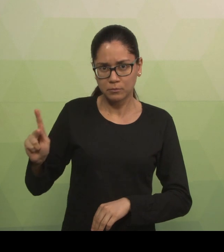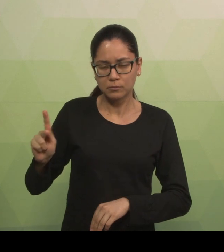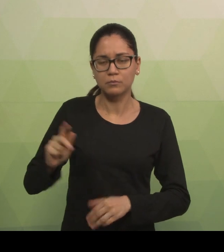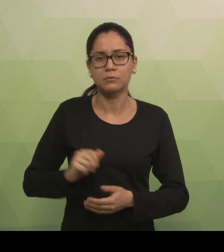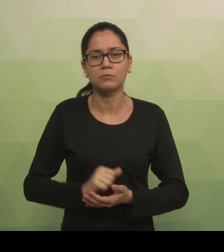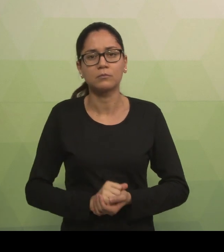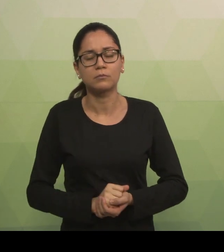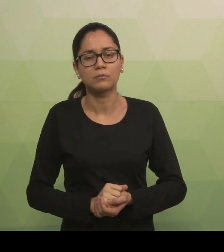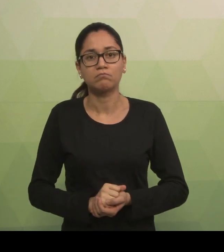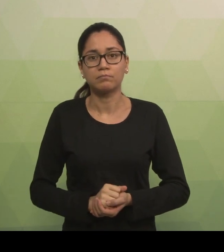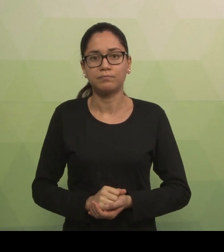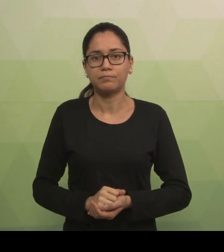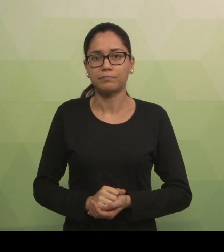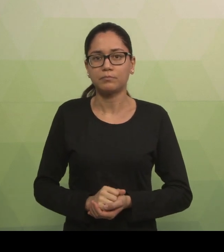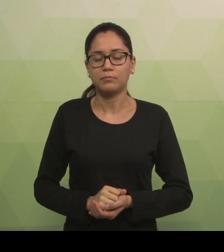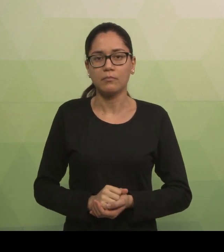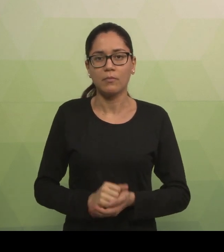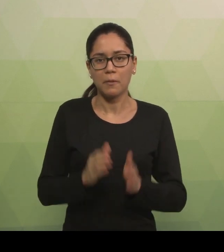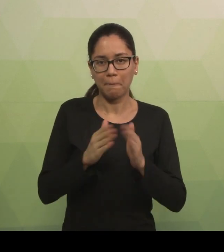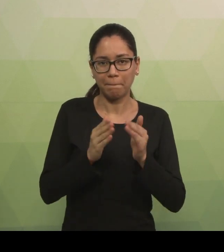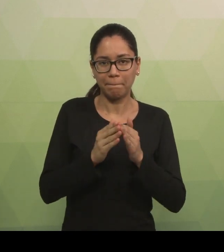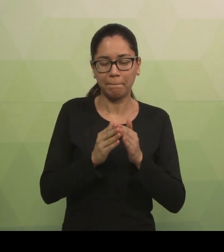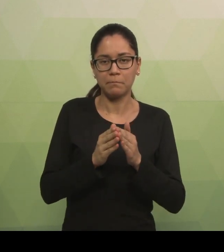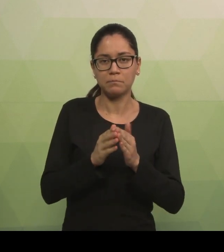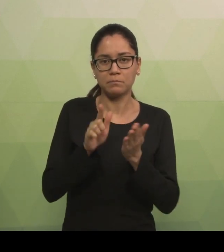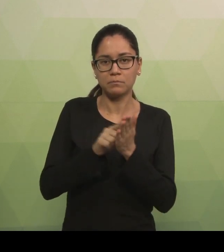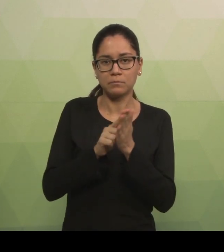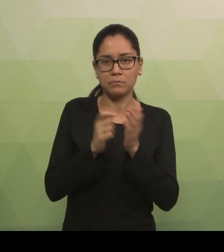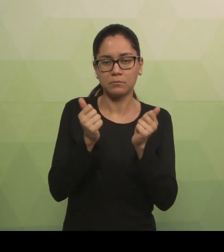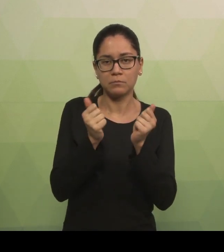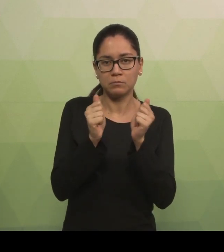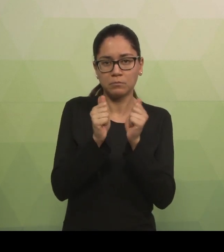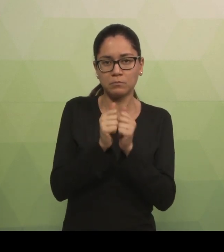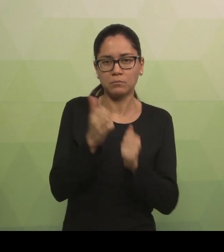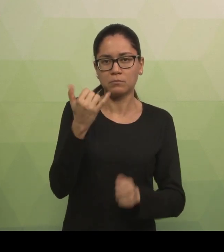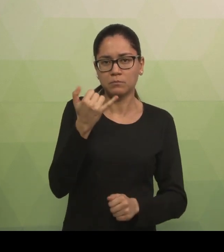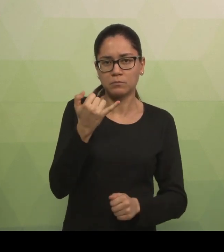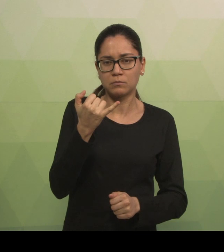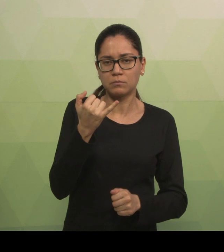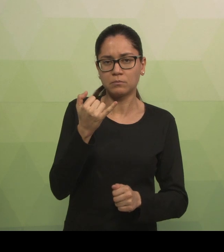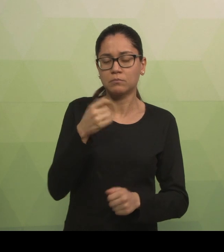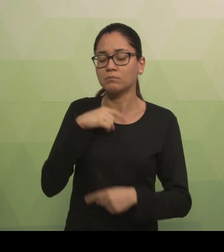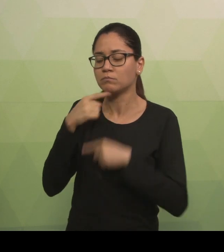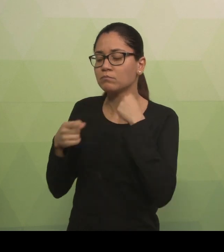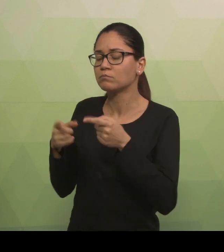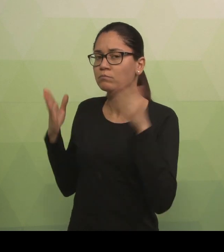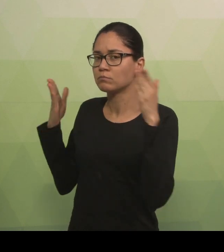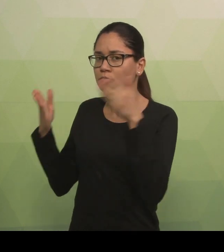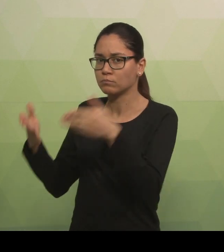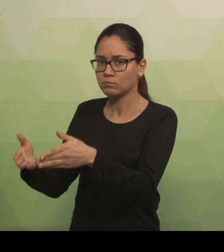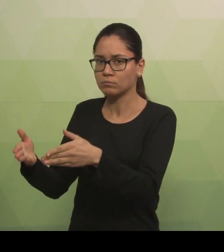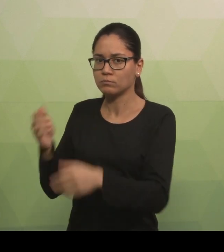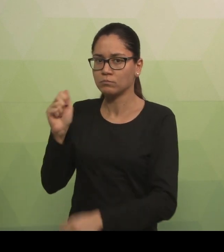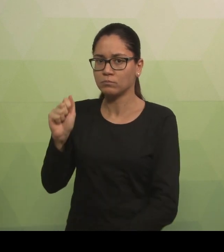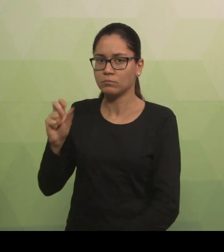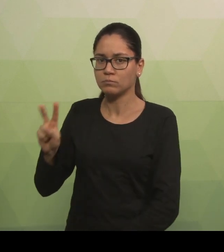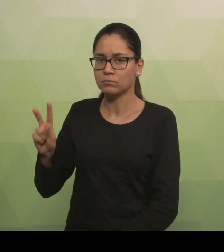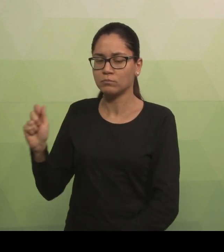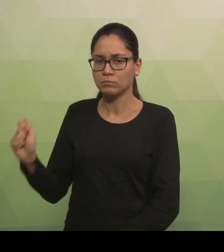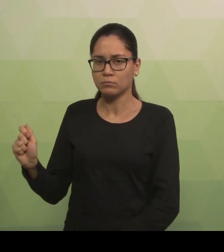dúvida, vocês anotem e depois apostem no nosso Fórum Tira Dúvidas. Já aproveitando a oportunidade para dizer que